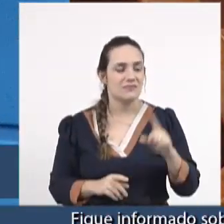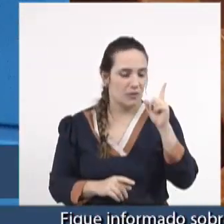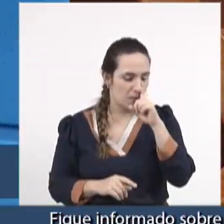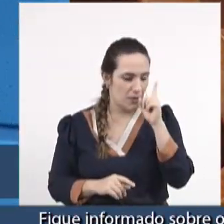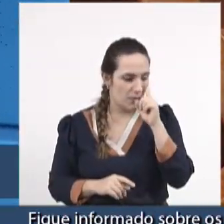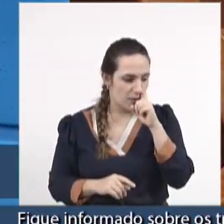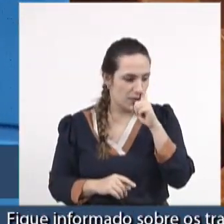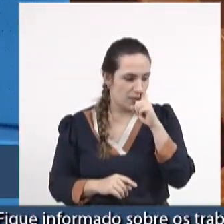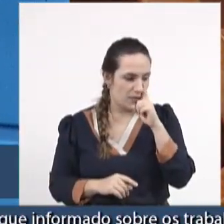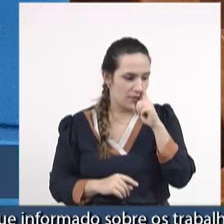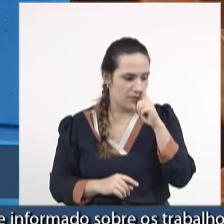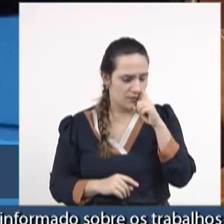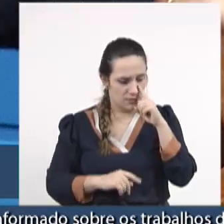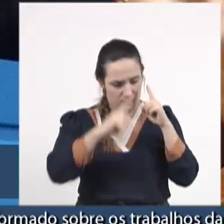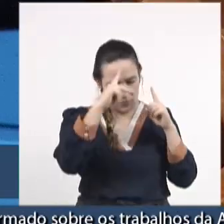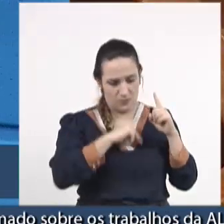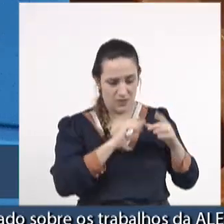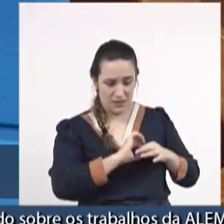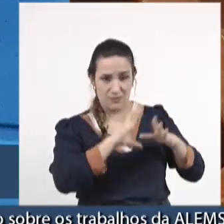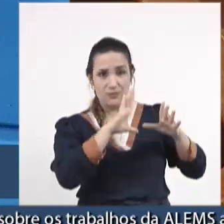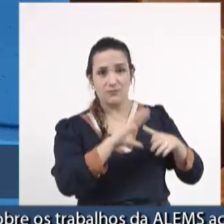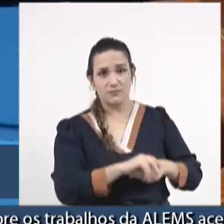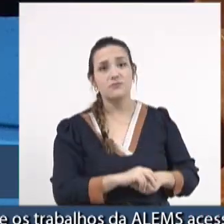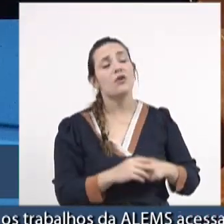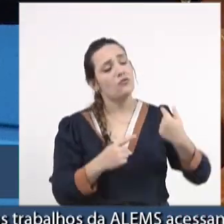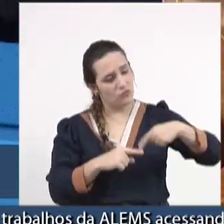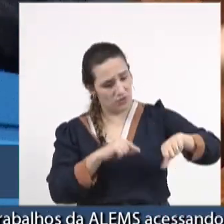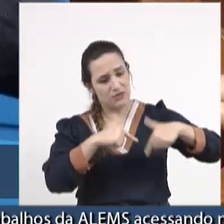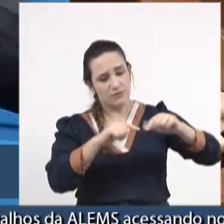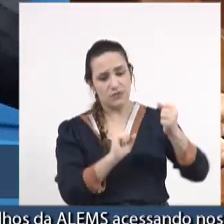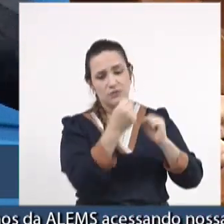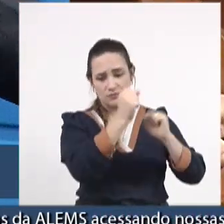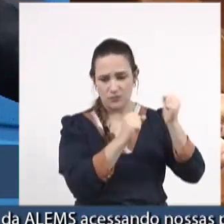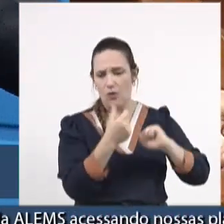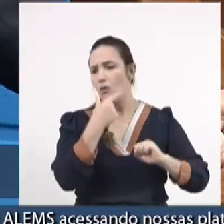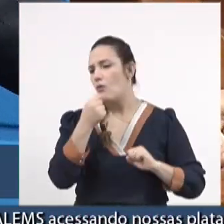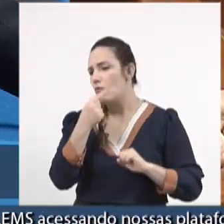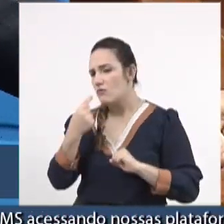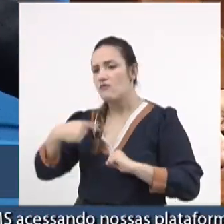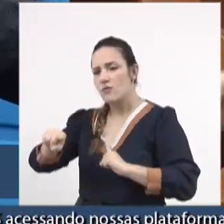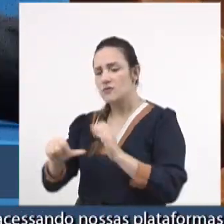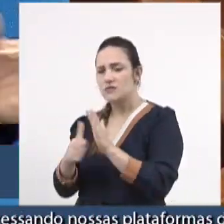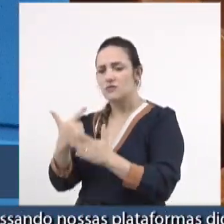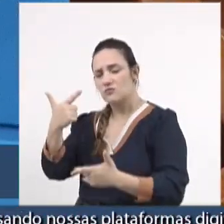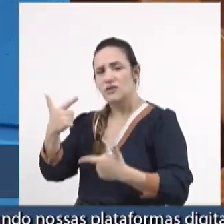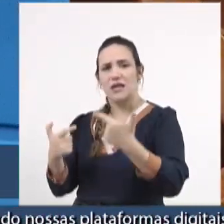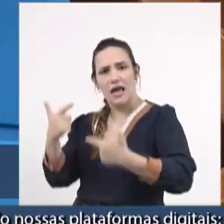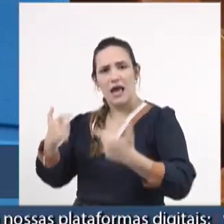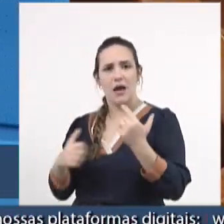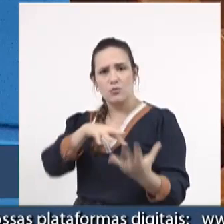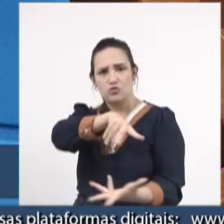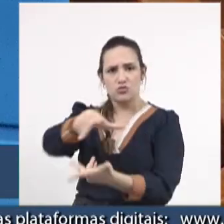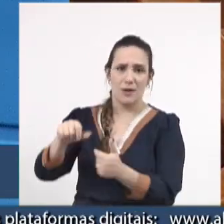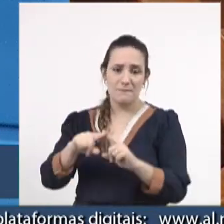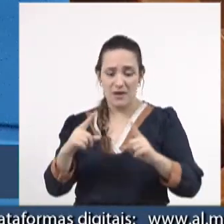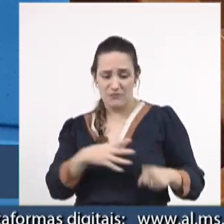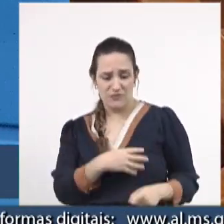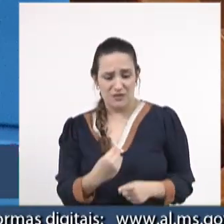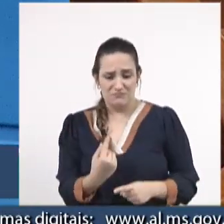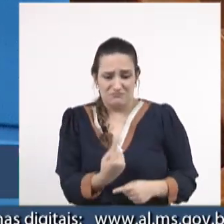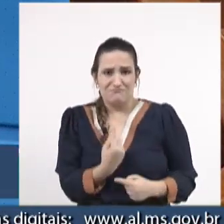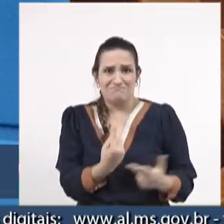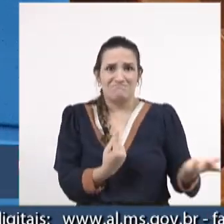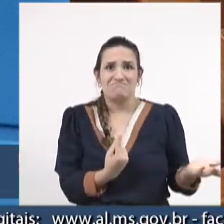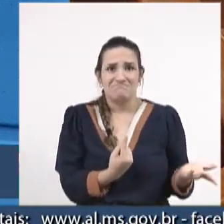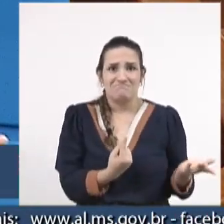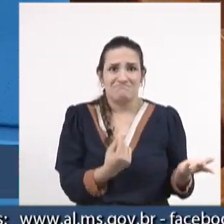começou, as mulheres começaram a buscar a sua emancipação, ela foi trabalhar na indústria bélica, o homem foi para a Segunda Guerra Mundial, e os filhos ficaram em casa, meio